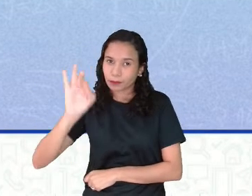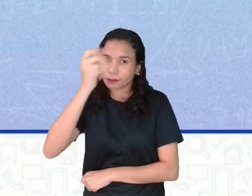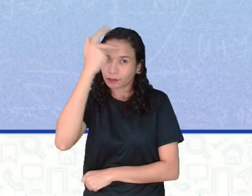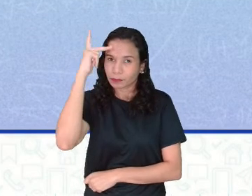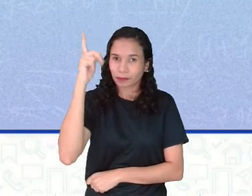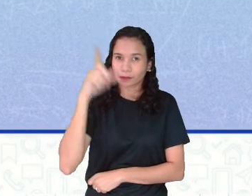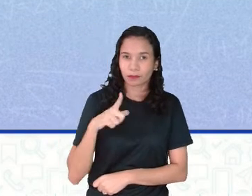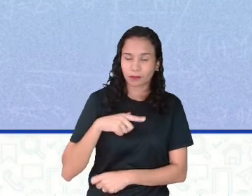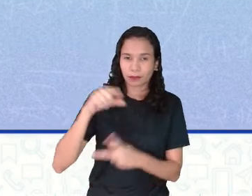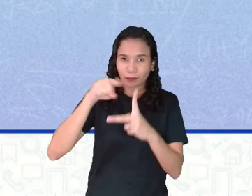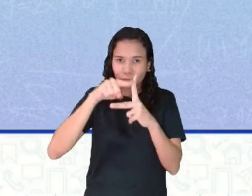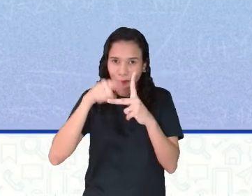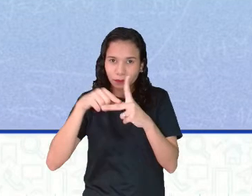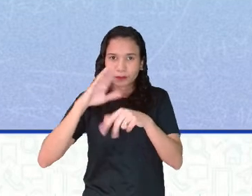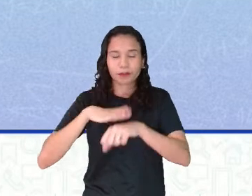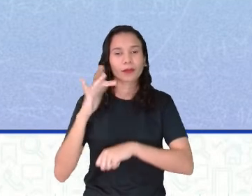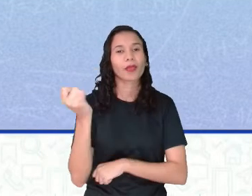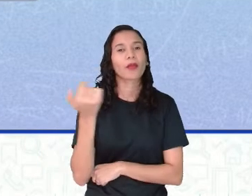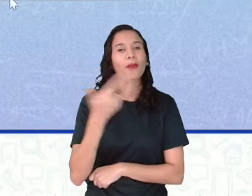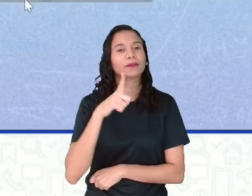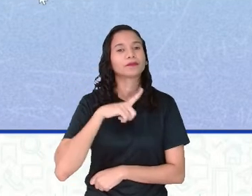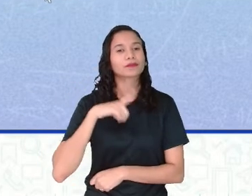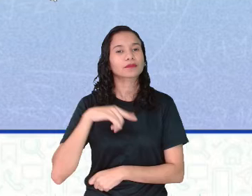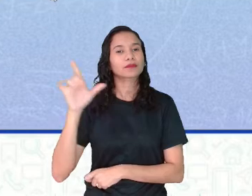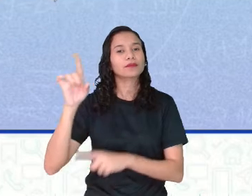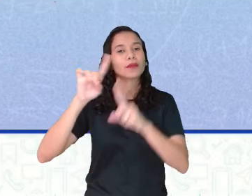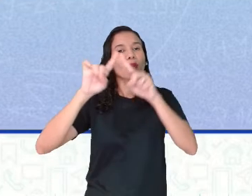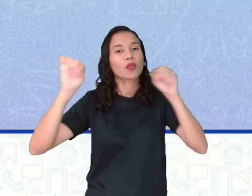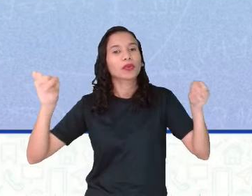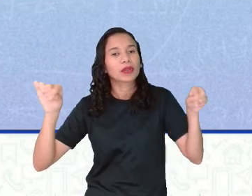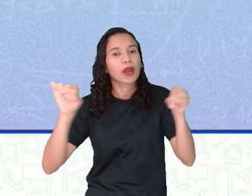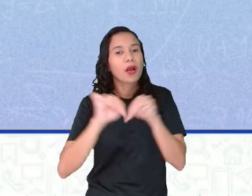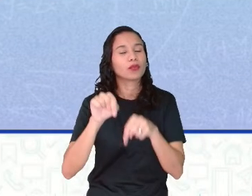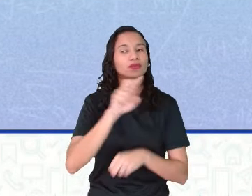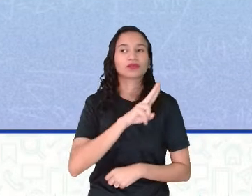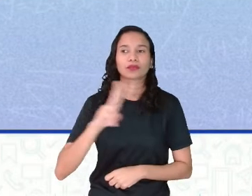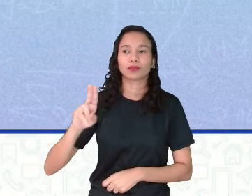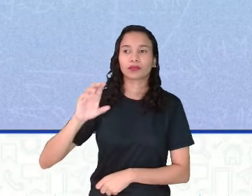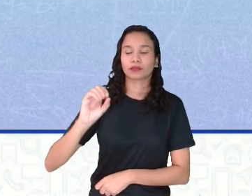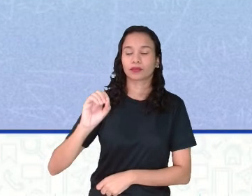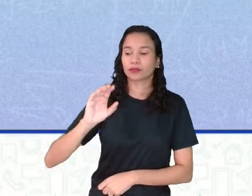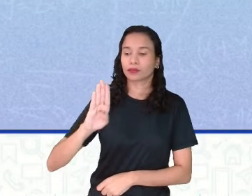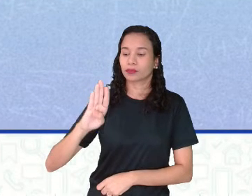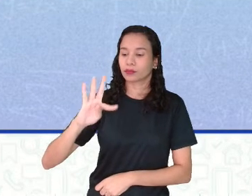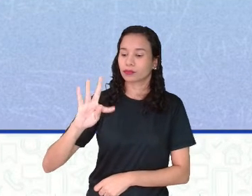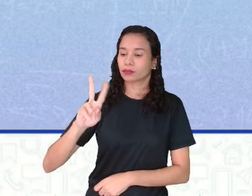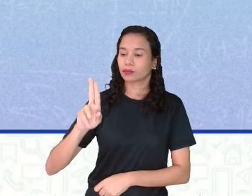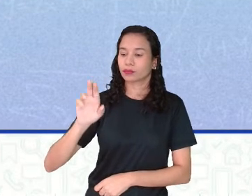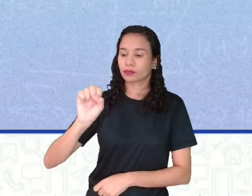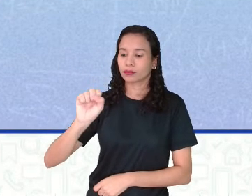um ângulo maior que 90 graus, esse triângulo aí, ele é chamado de triângulo